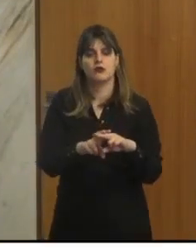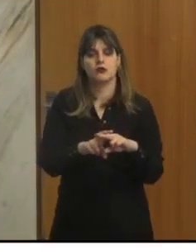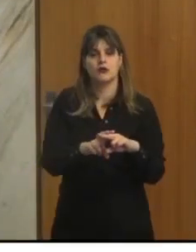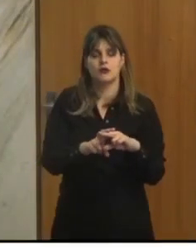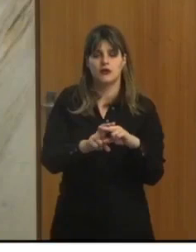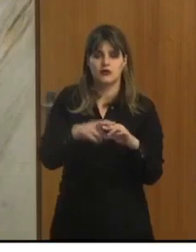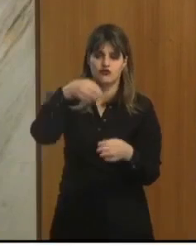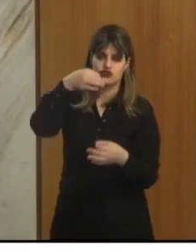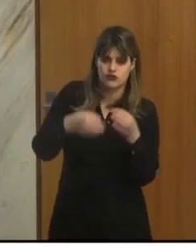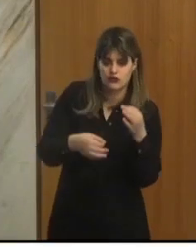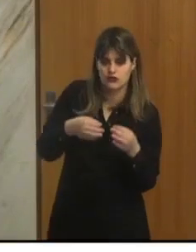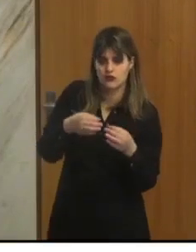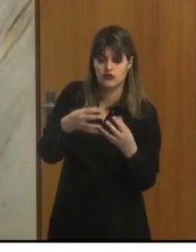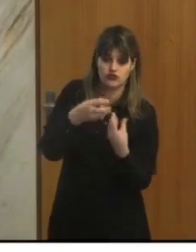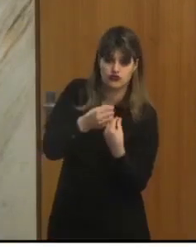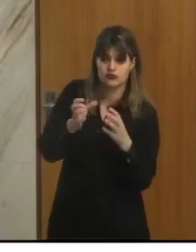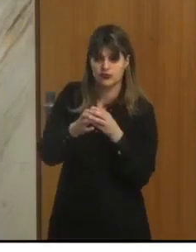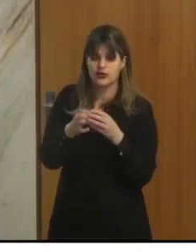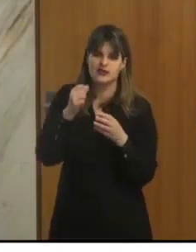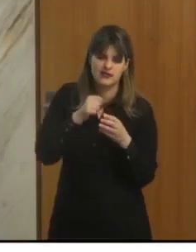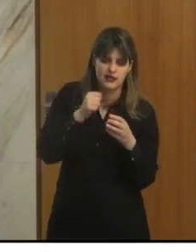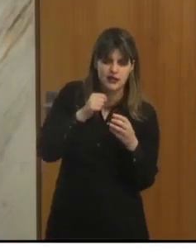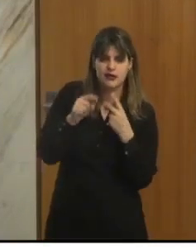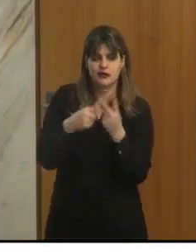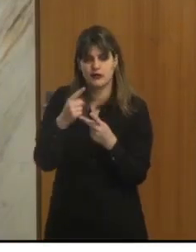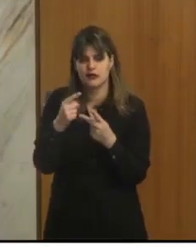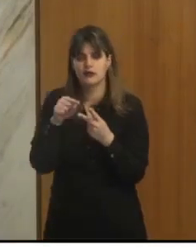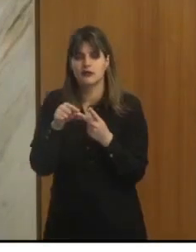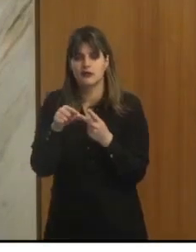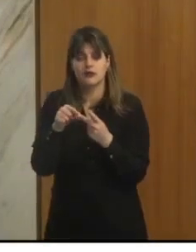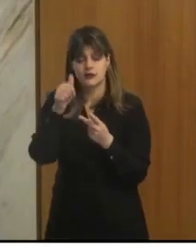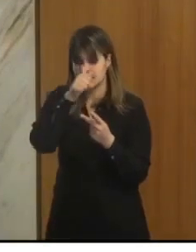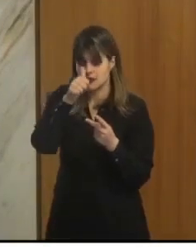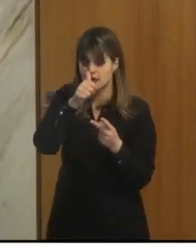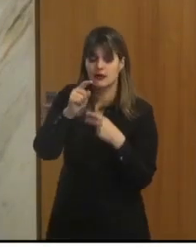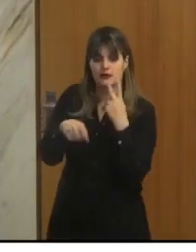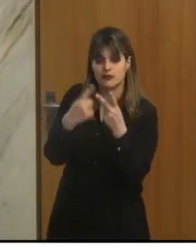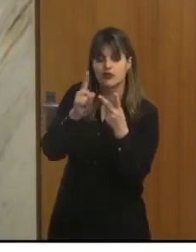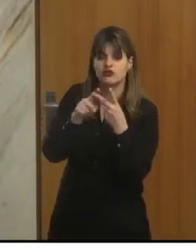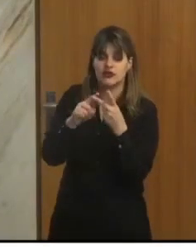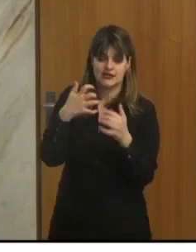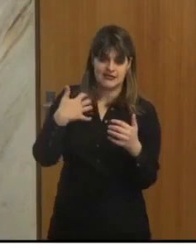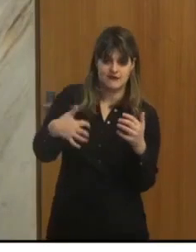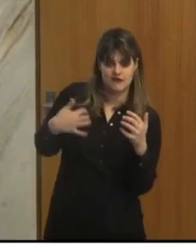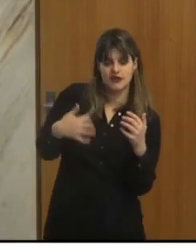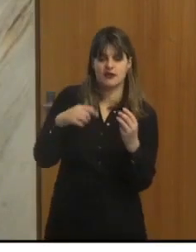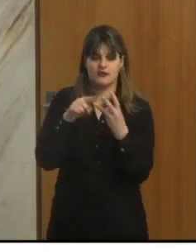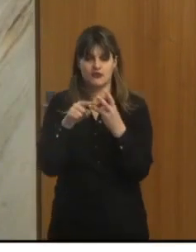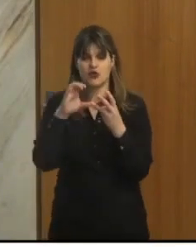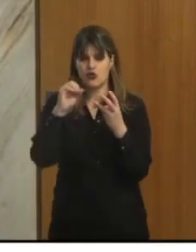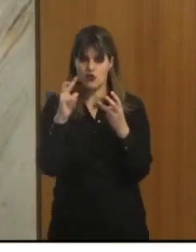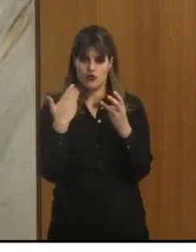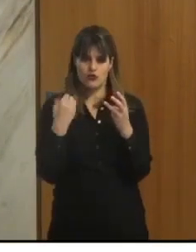juntamente com os templários, vai para Santarém, de Santarém vai para Córdoba, para Sevilha, de Sevilha vai para Córdoba. Afonso Henrique tenta recuperar